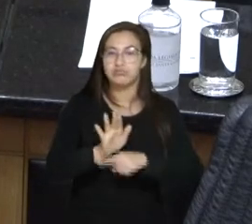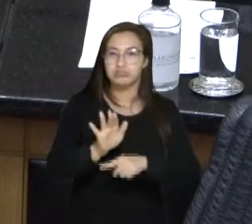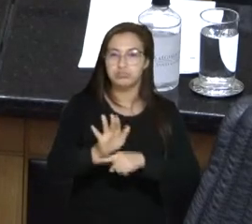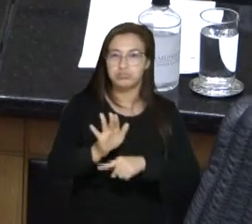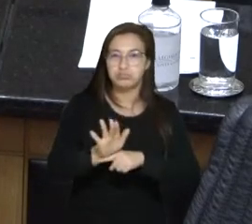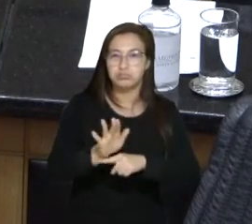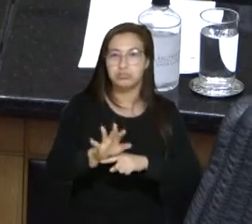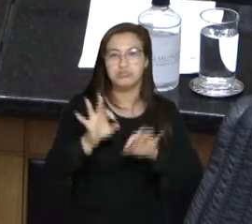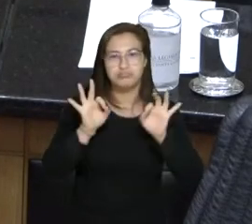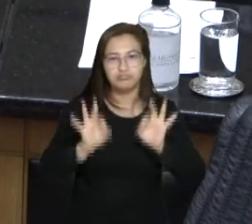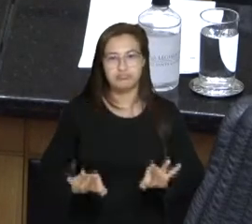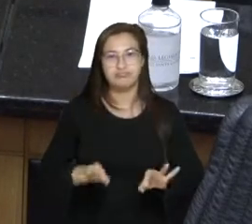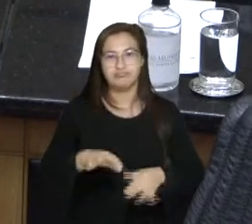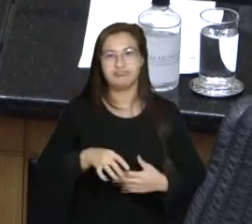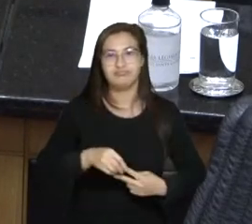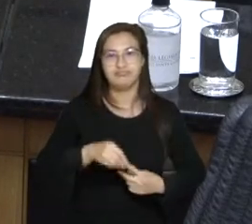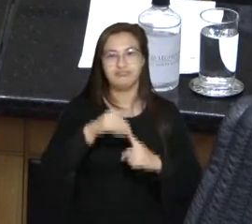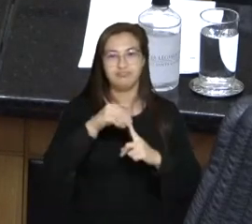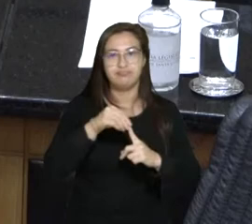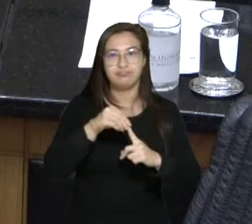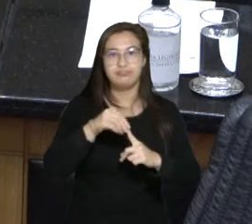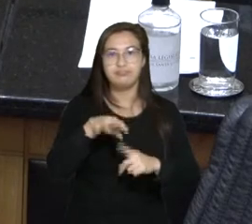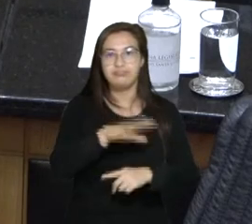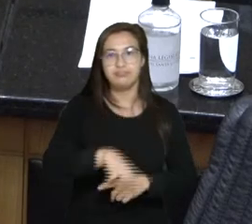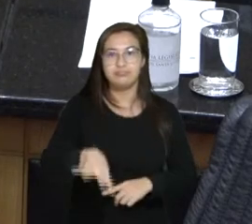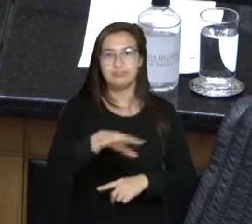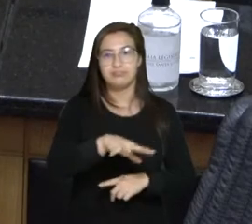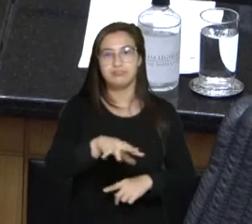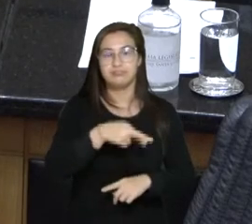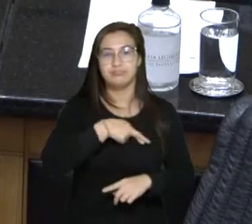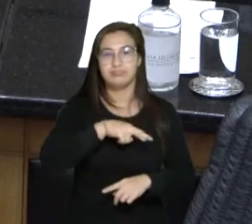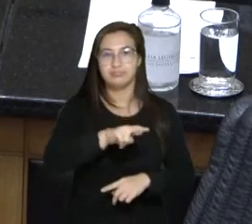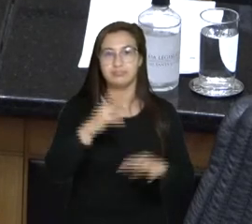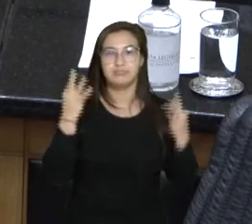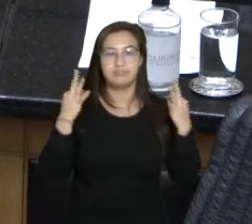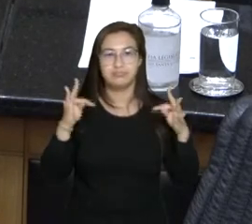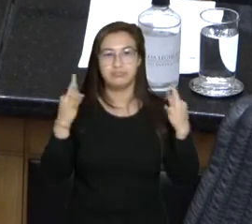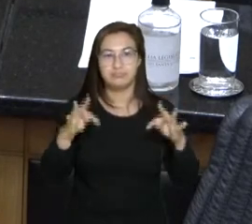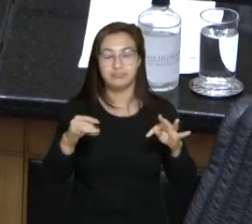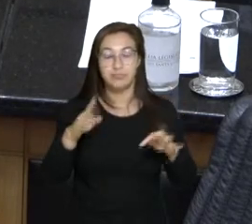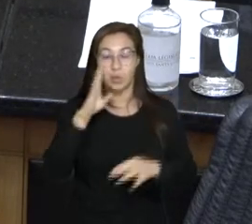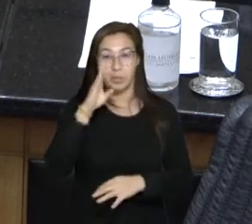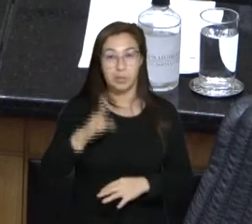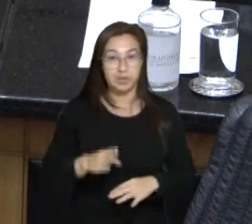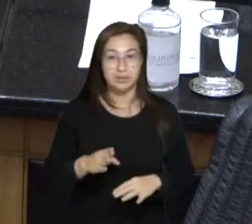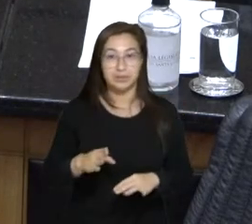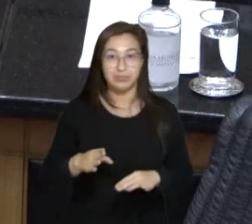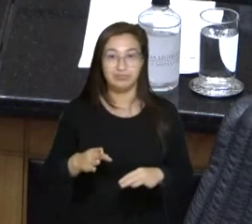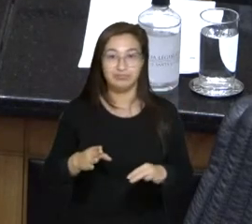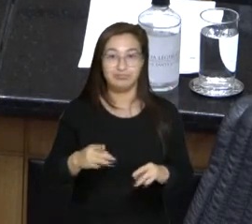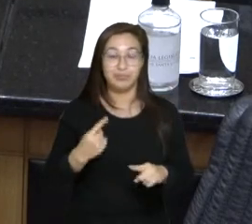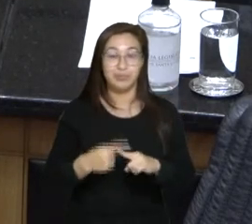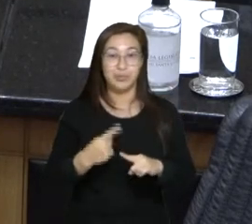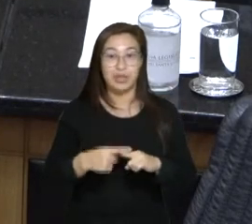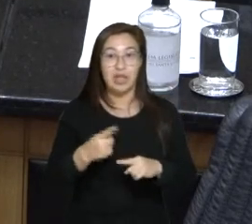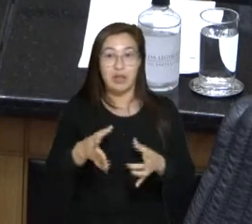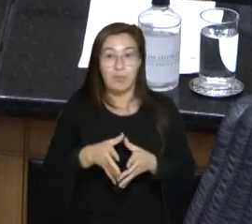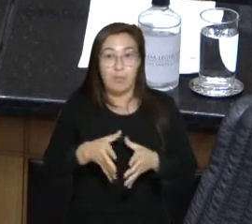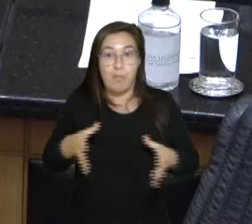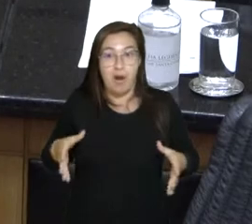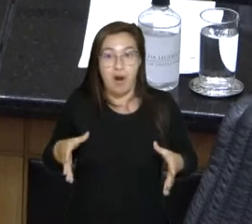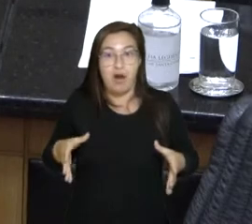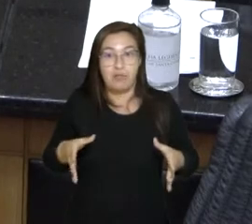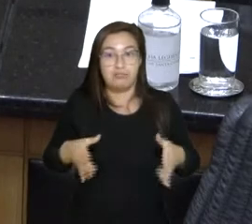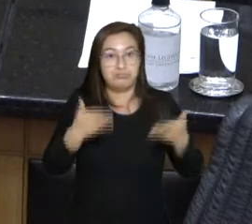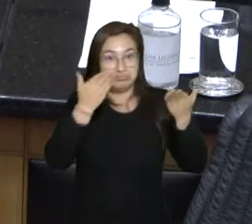será um destaque no turismo religioso do nosso Estado de Santa Catarina e do Brasil e pela grandeza do empreendimento lá Deputado